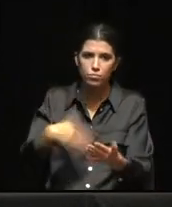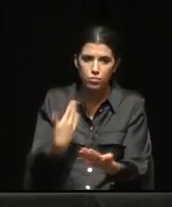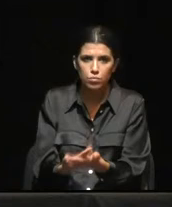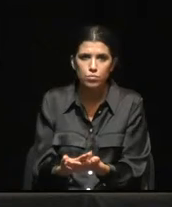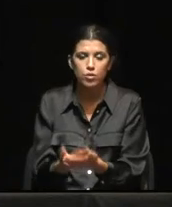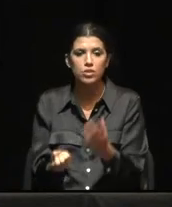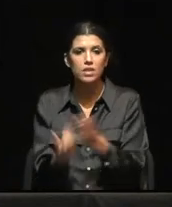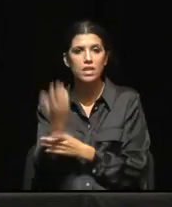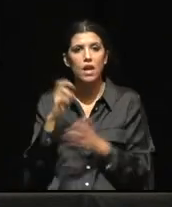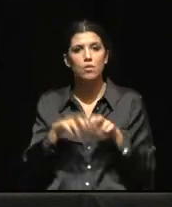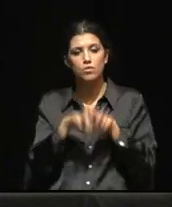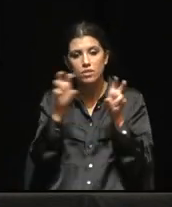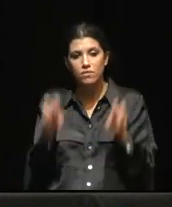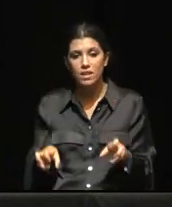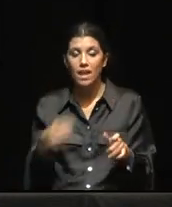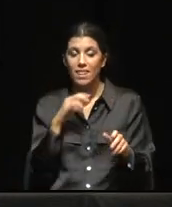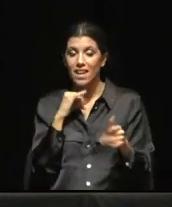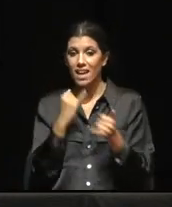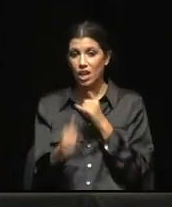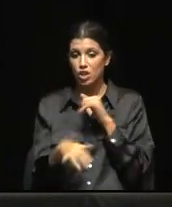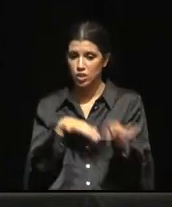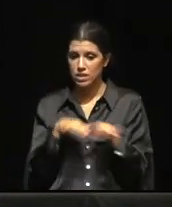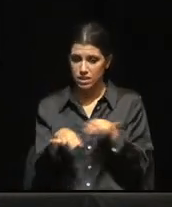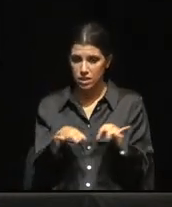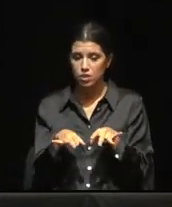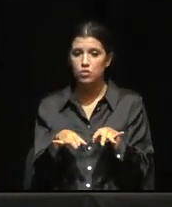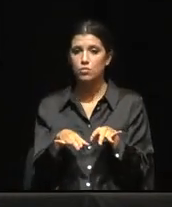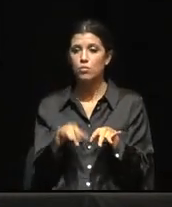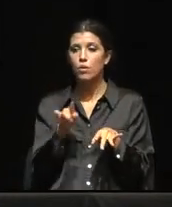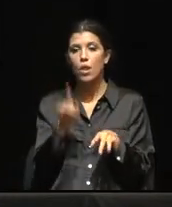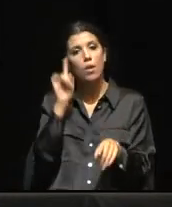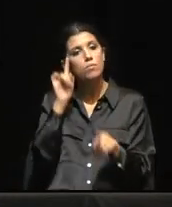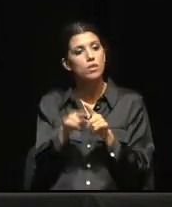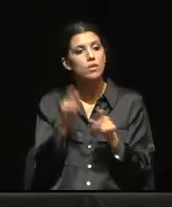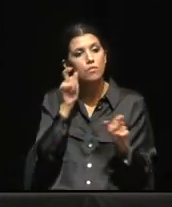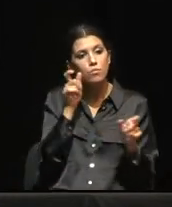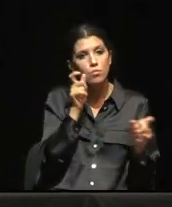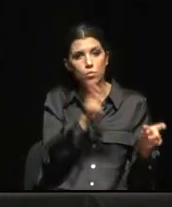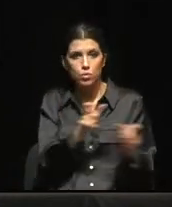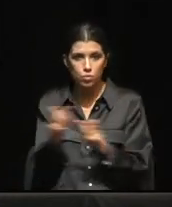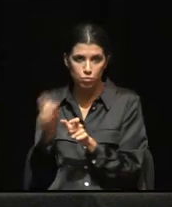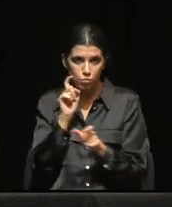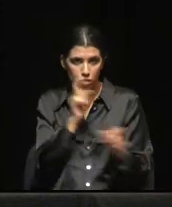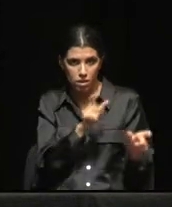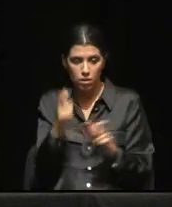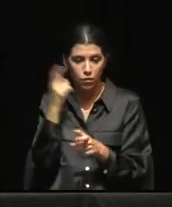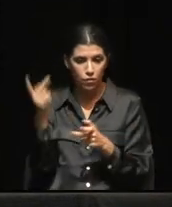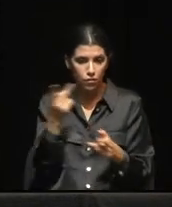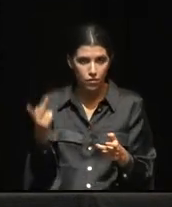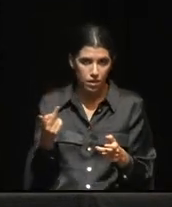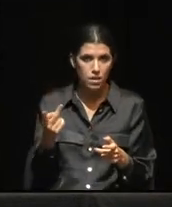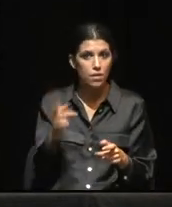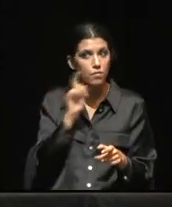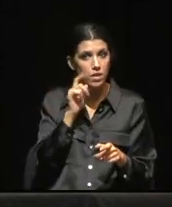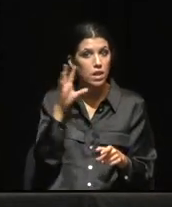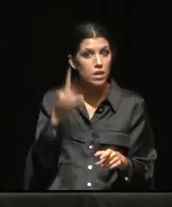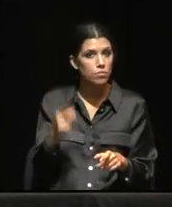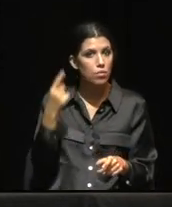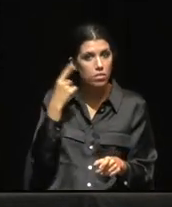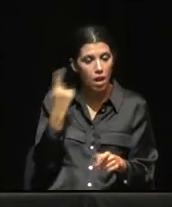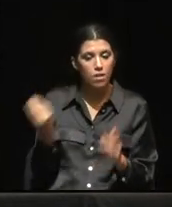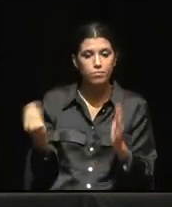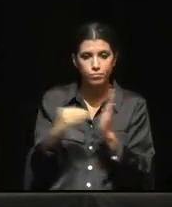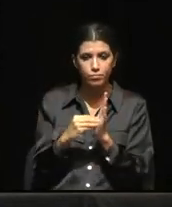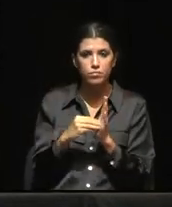instituição de Um certificado de risco sísmico enquanto instrumento de proteção de vidas e bens foi defendido na altura que Lisboa passasse a